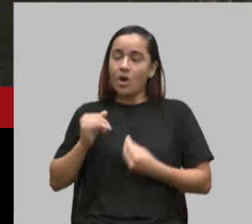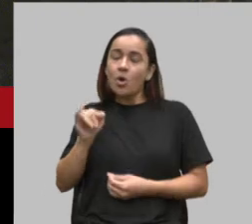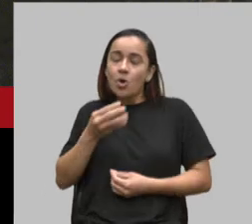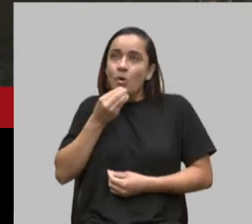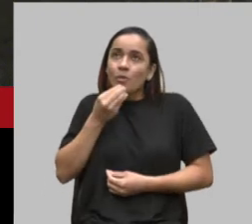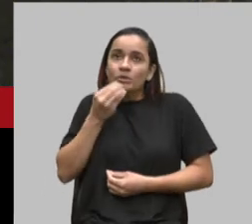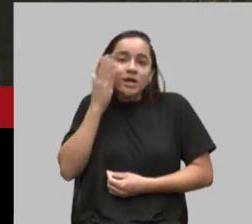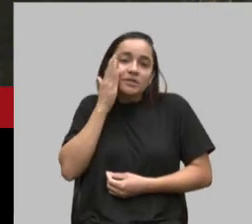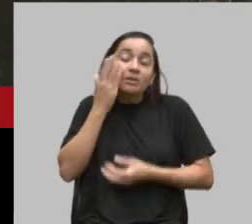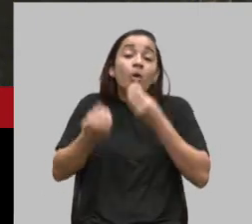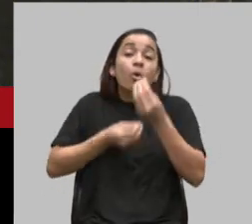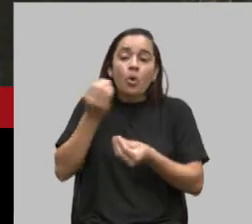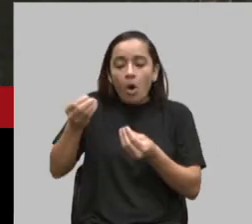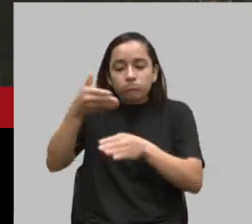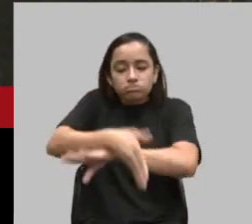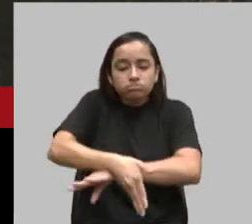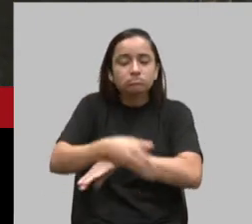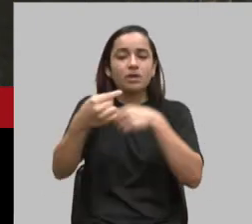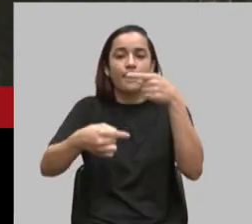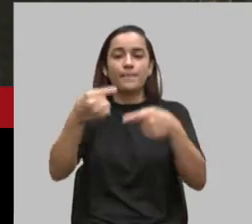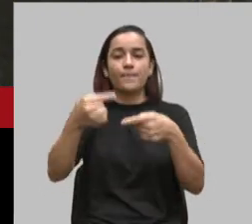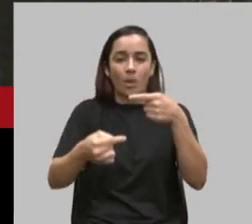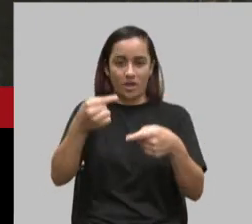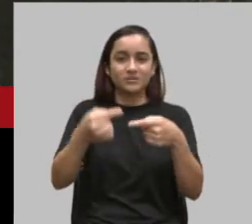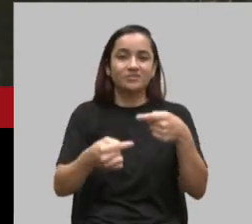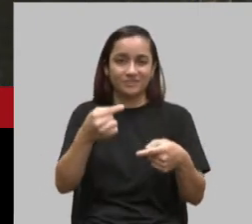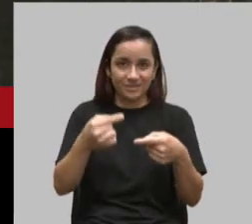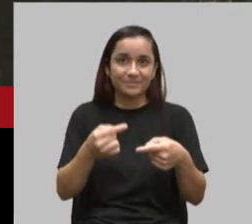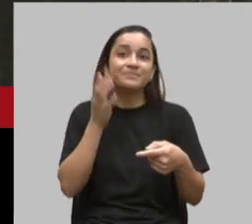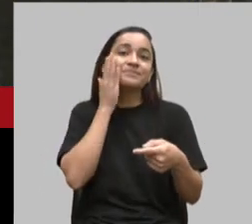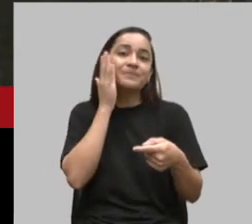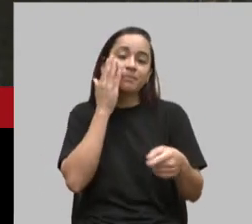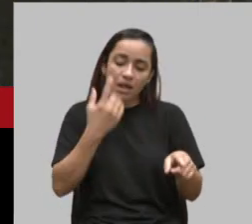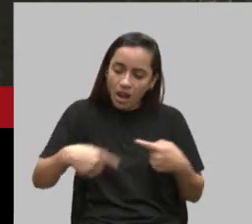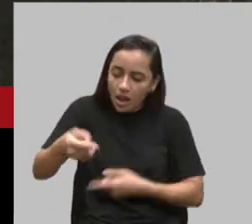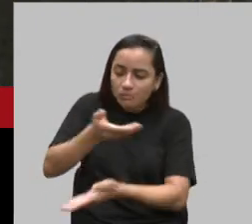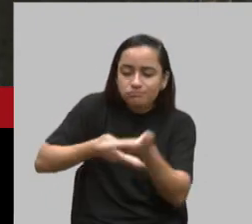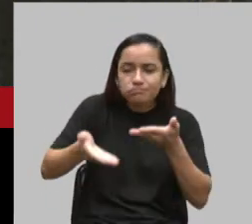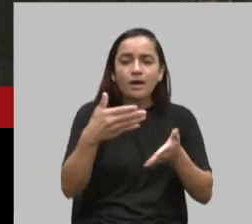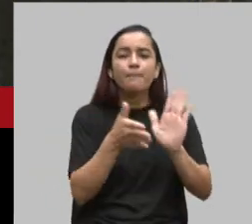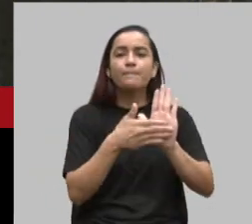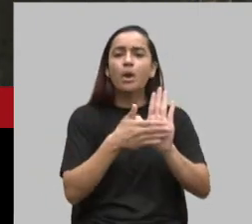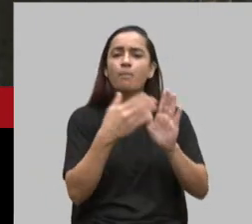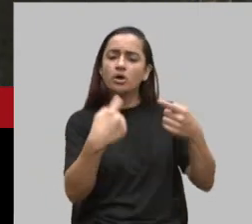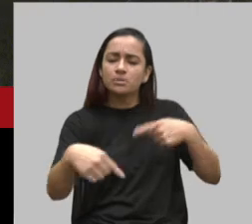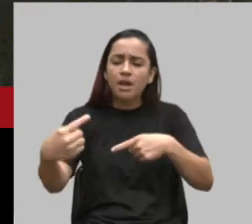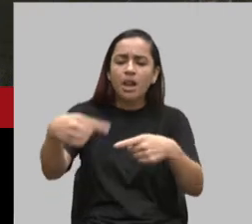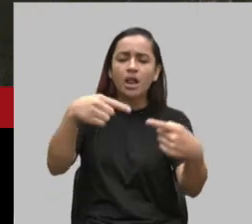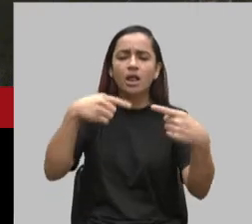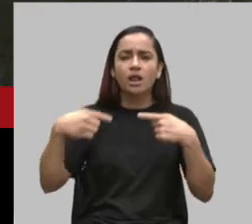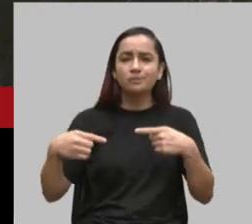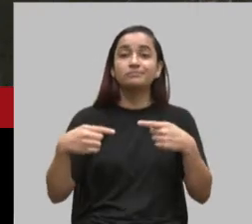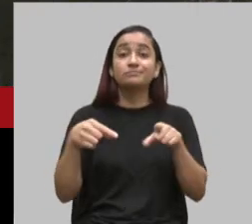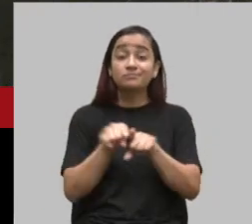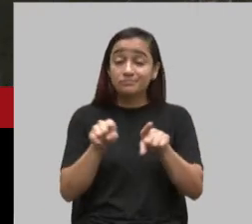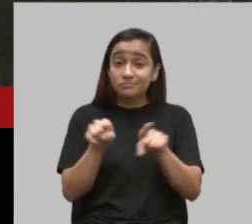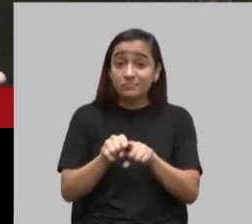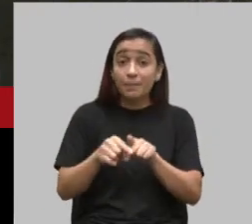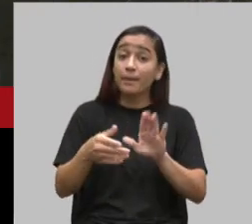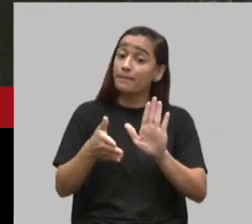inseridos na política né podendo discutir propostas e propor né